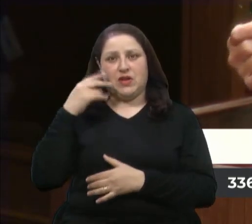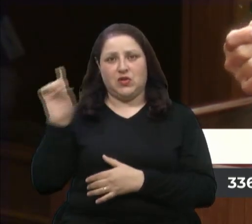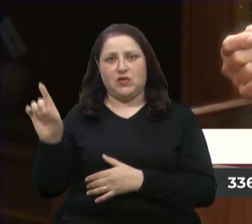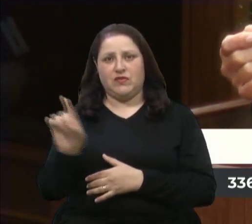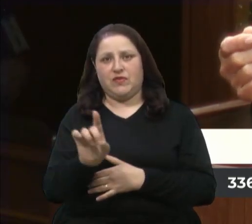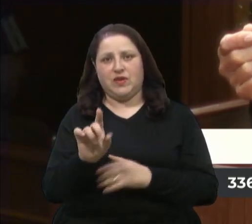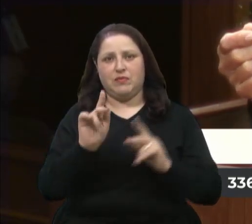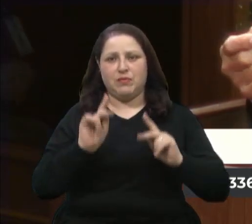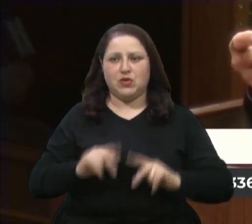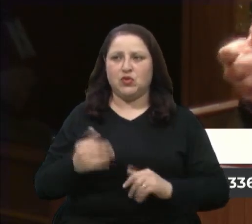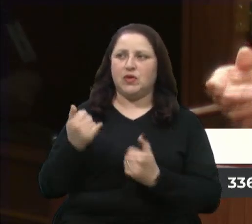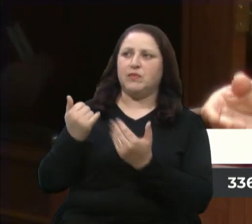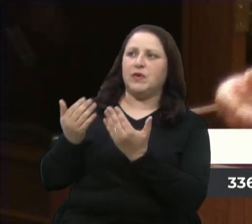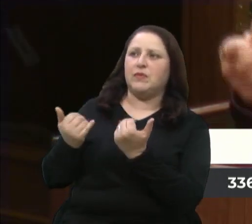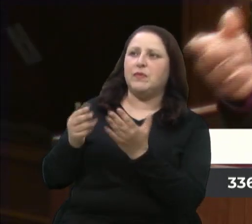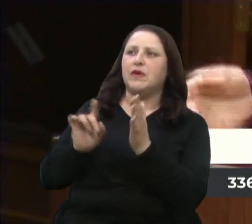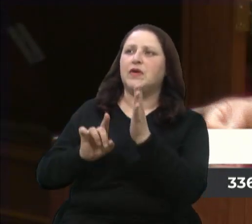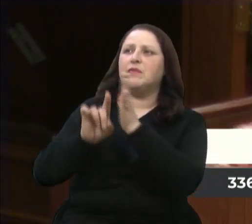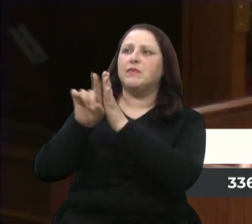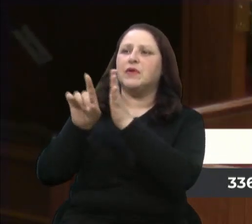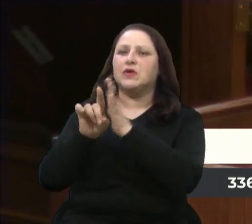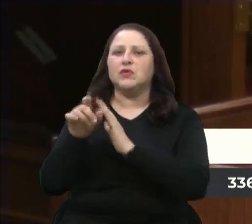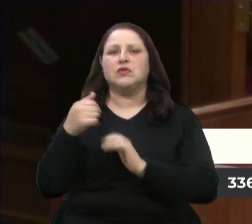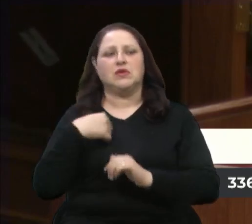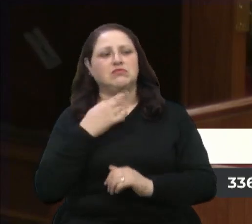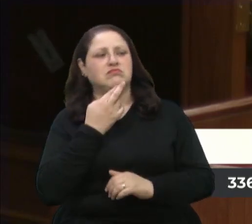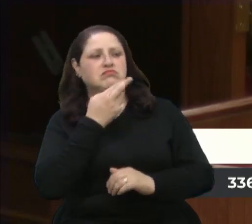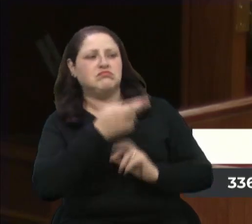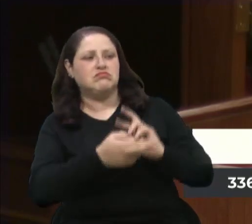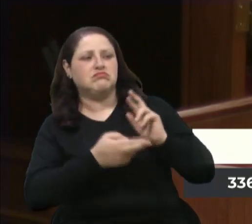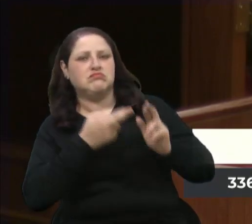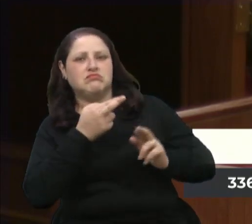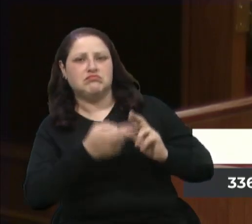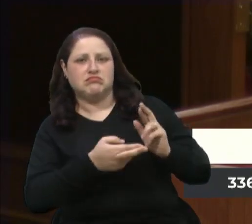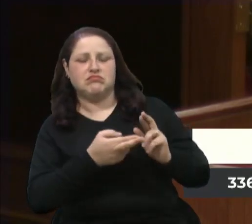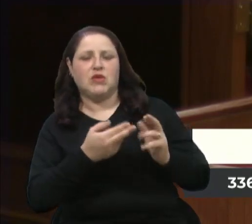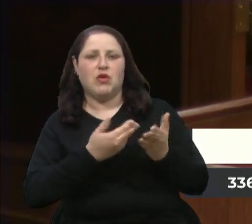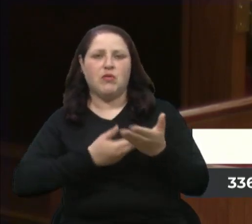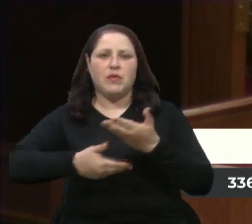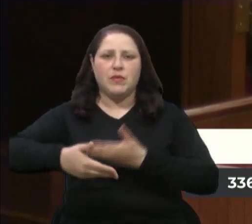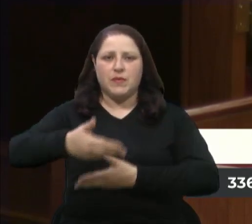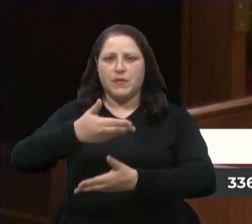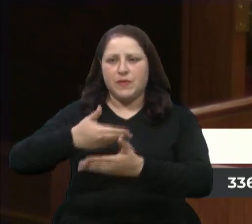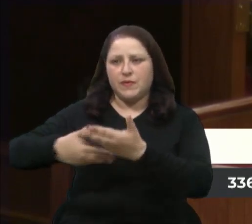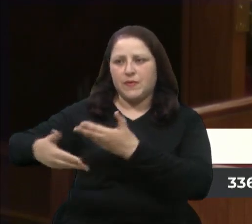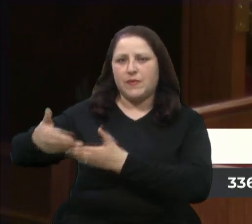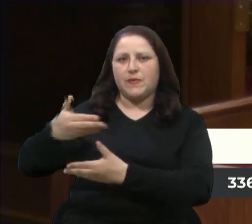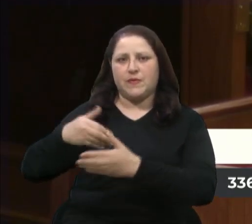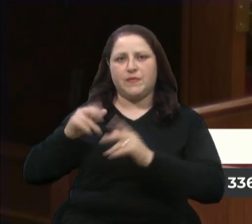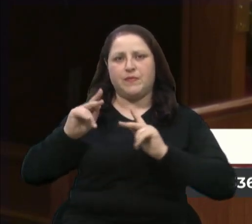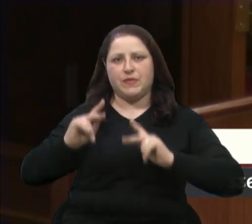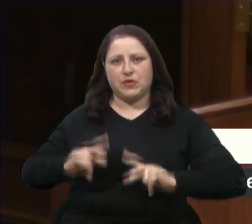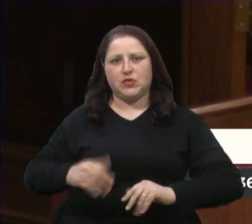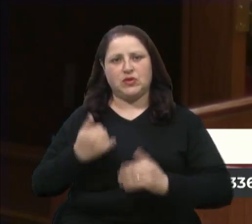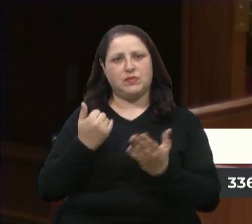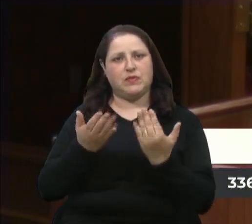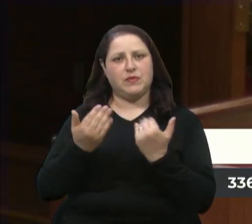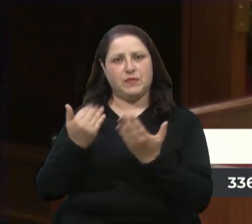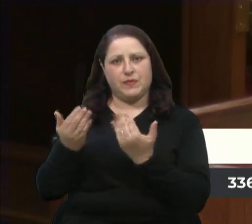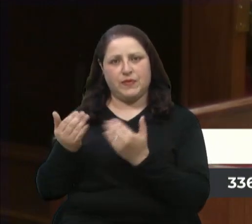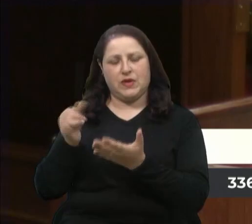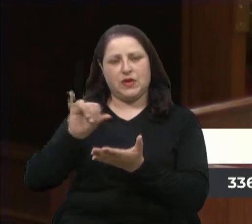conversar com a gente, começam a fazer perguntas, a gente está ali para responder, começamos a conversar com as pessoas ali na UPA